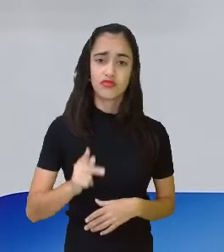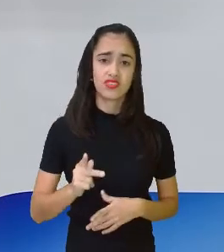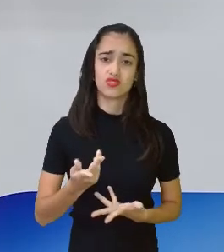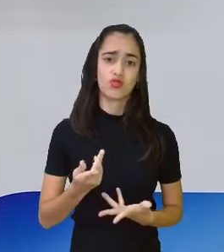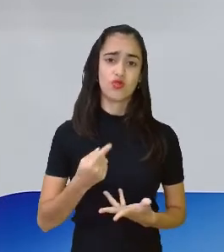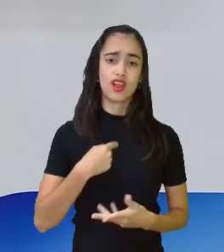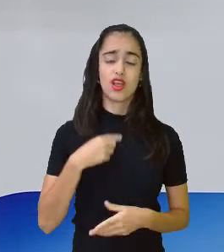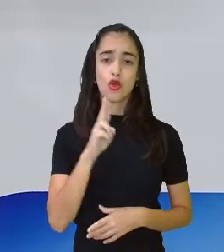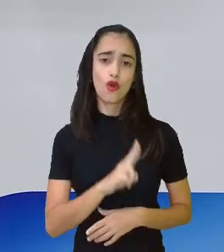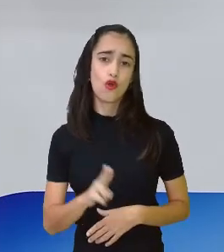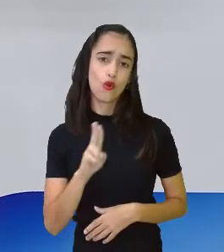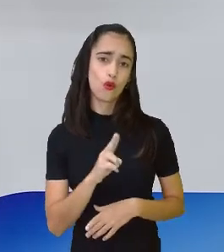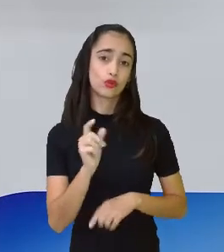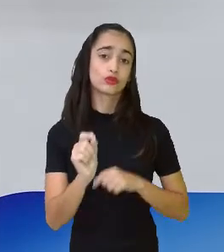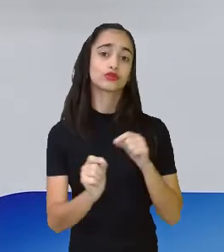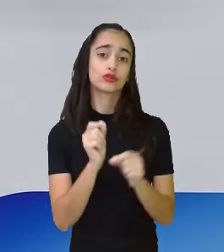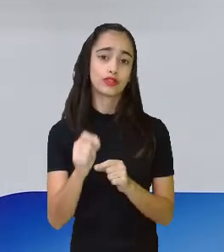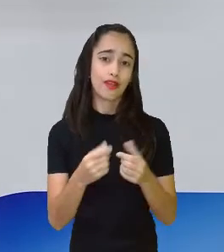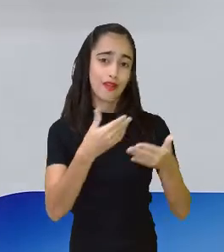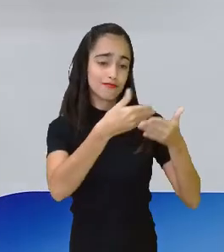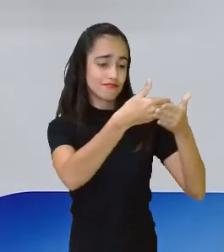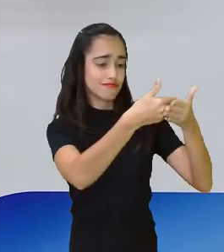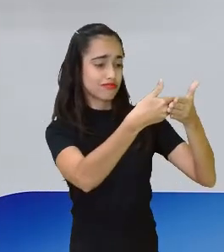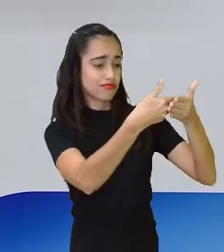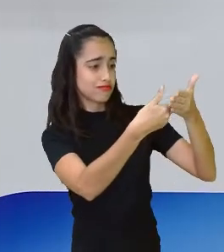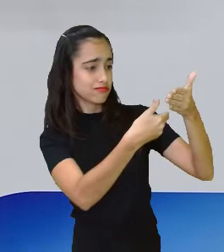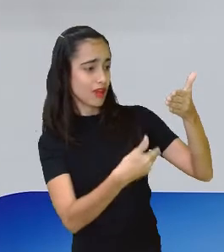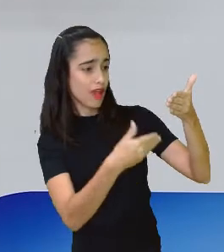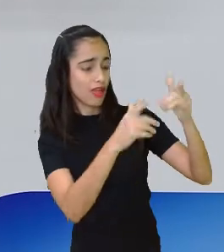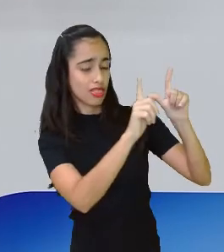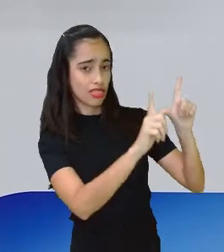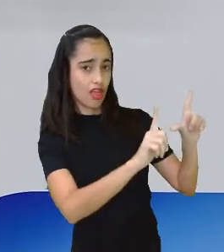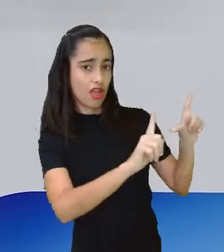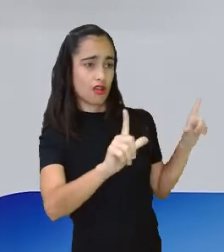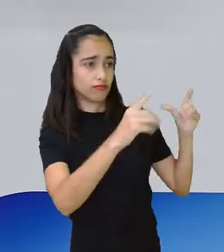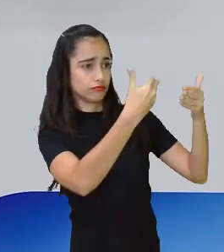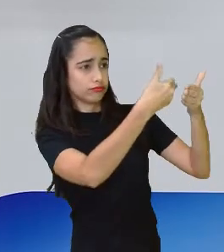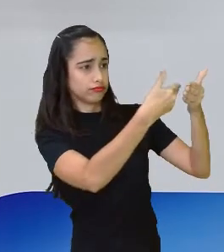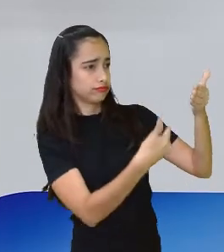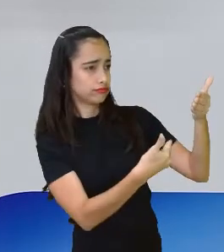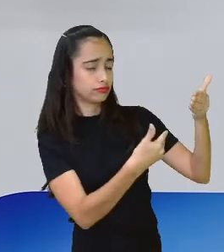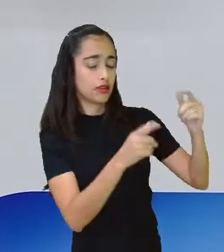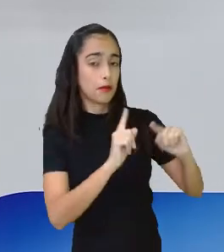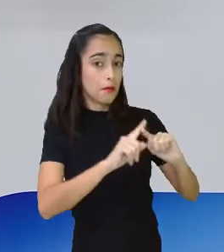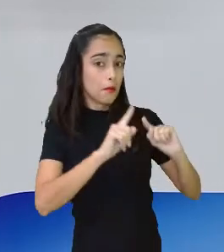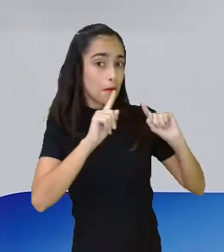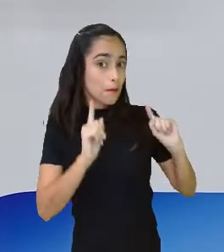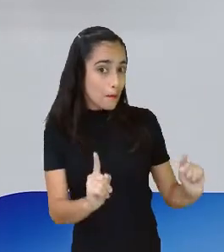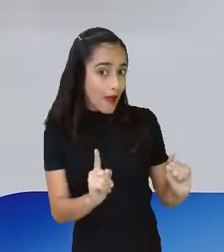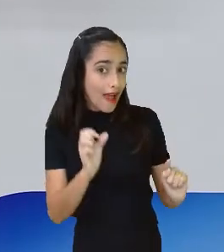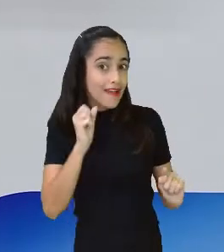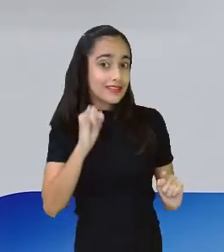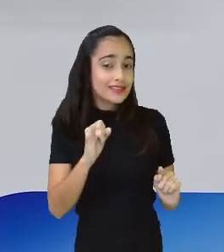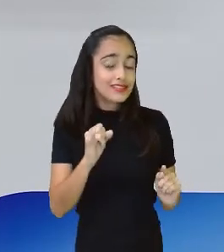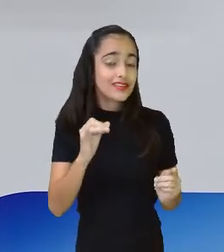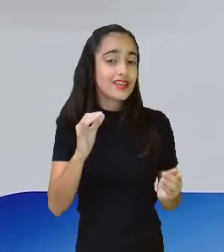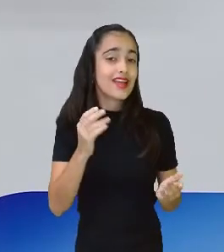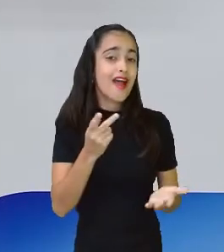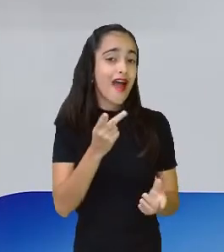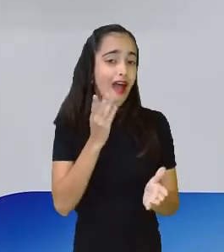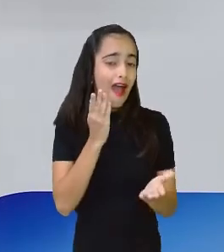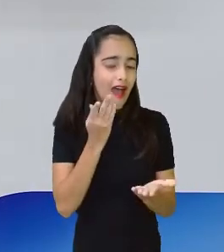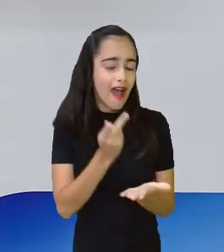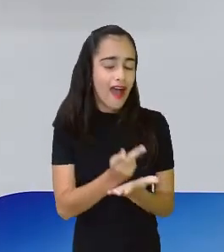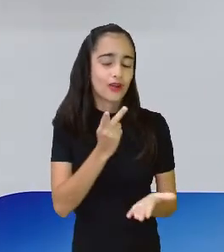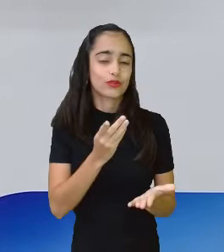porque na máquina já aparece automaticamente. Mas se por um acaso houver um engano, você sabe onde encontrar,